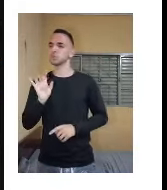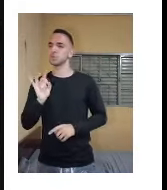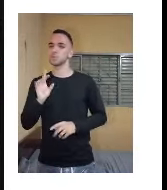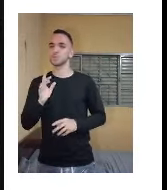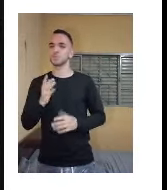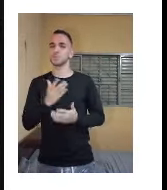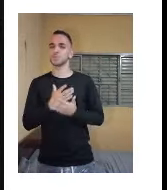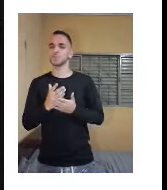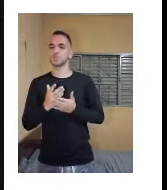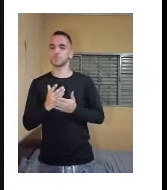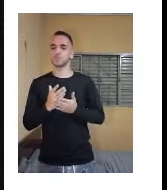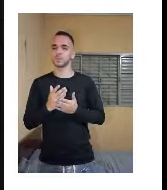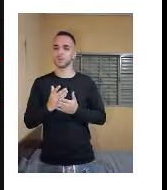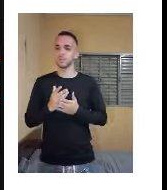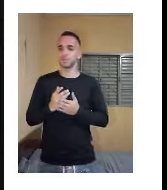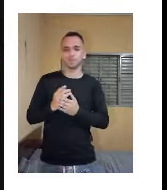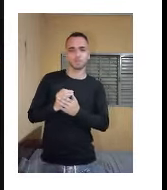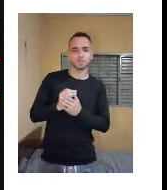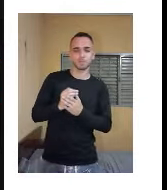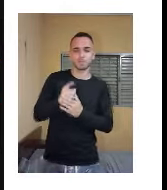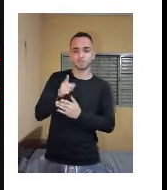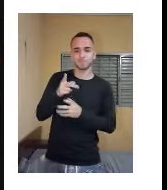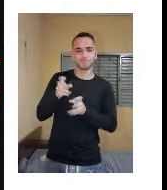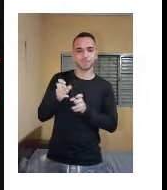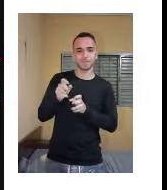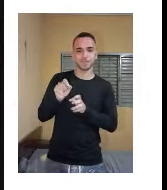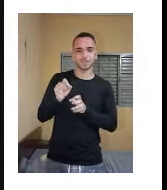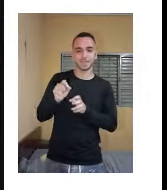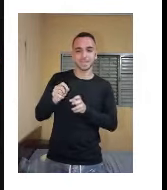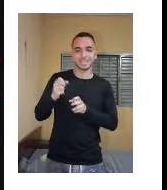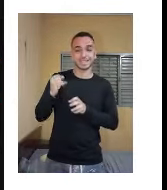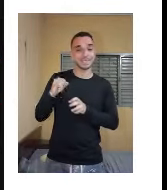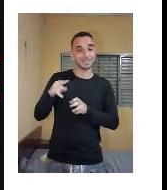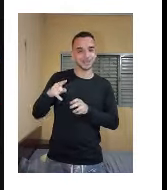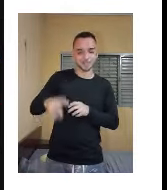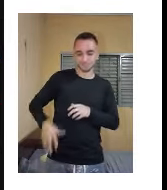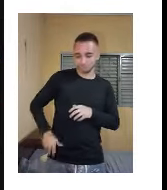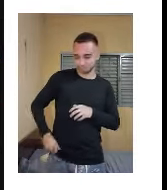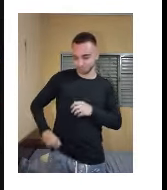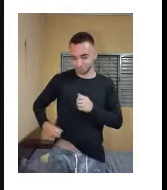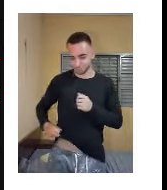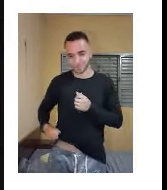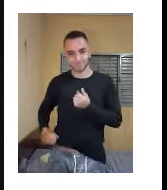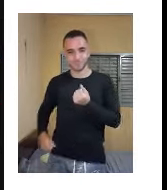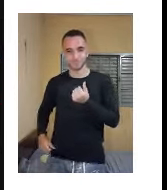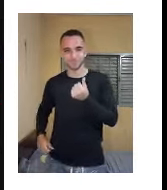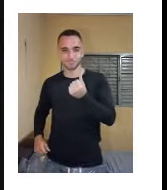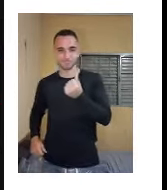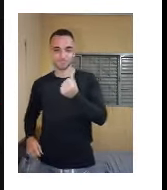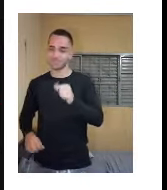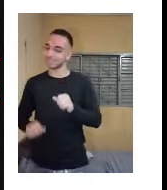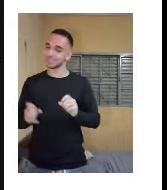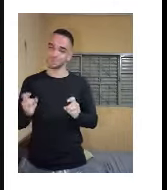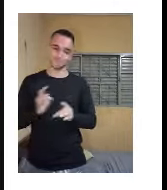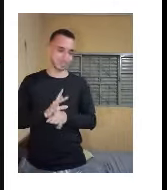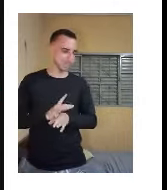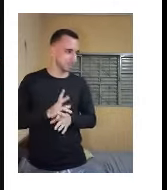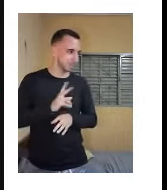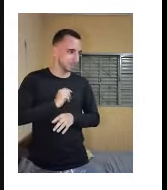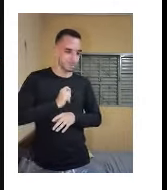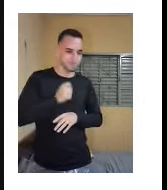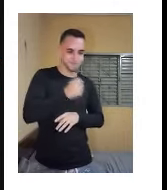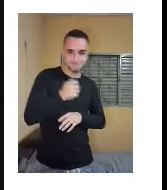está vivenciando, né, se reflete bastante do nosso bolso, né? Se reflete no